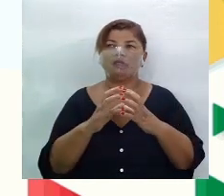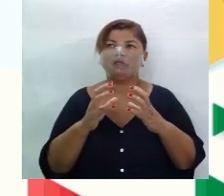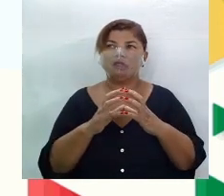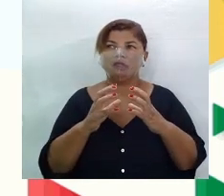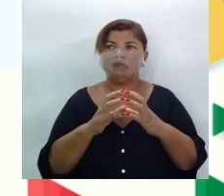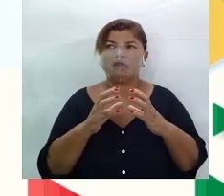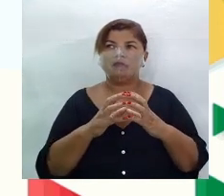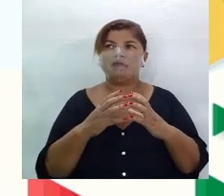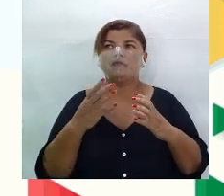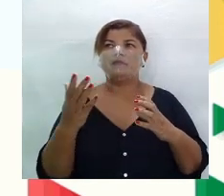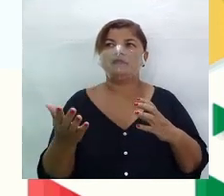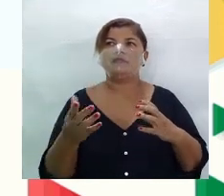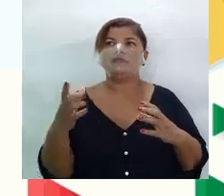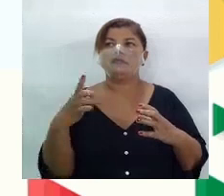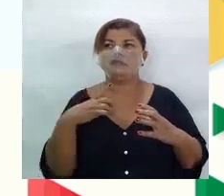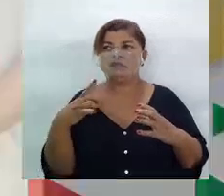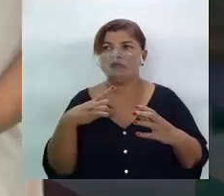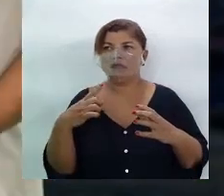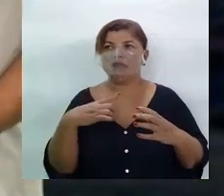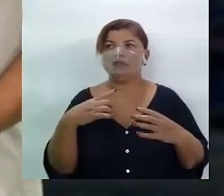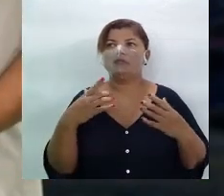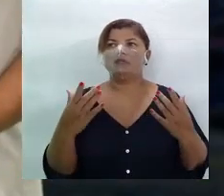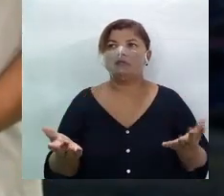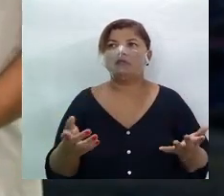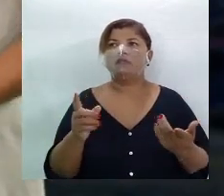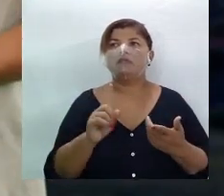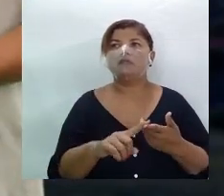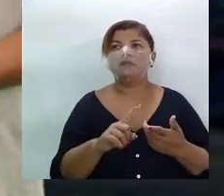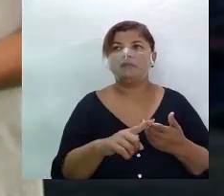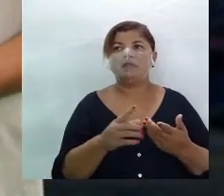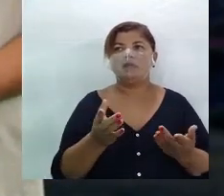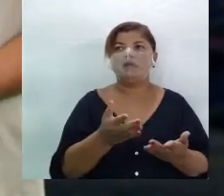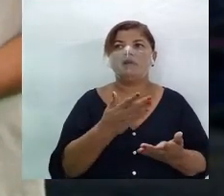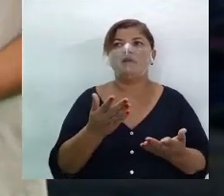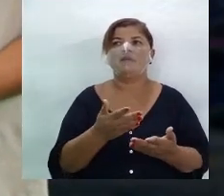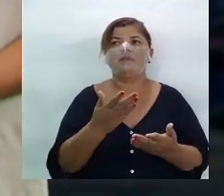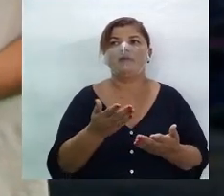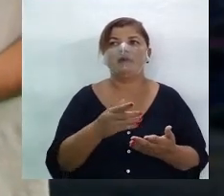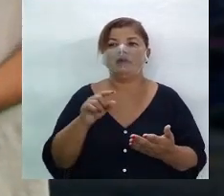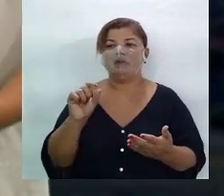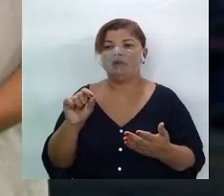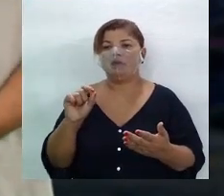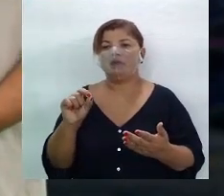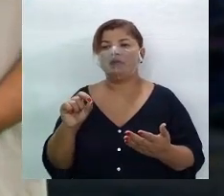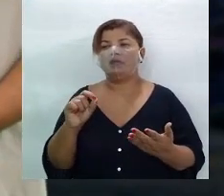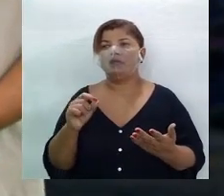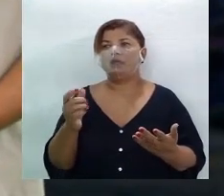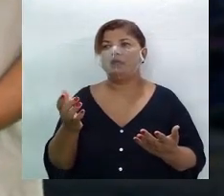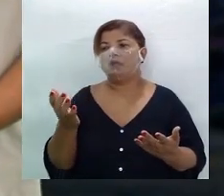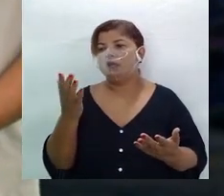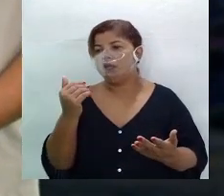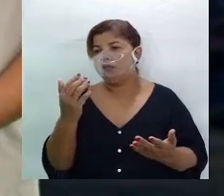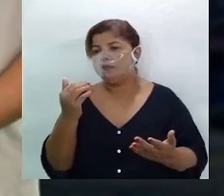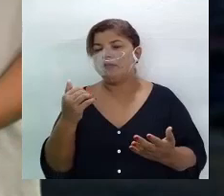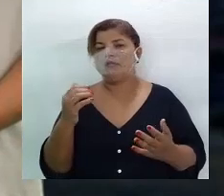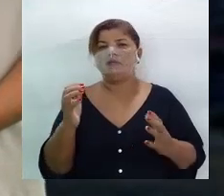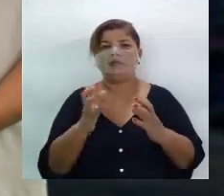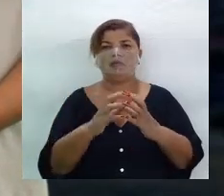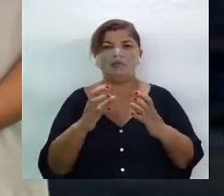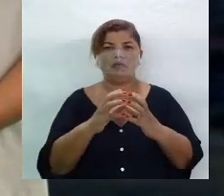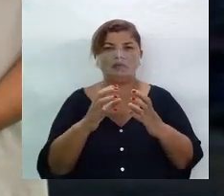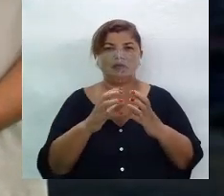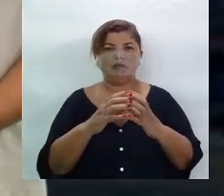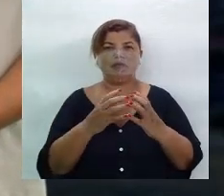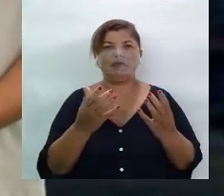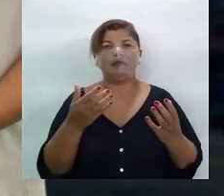eu gostaria de acrescentar, já que o senhor fala também desses pontos turísticos, a obra dos alimentos do Recife, né? A questão do açúcar,